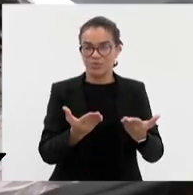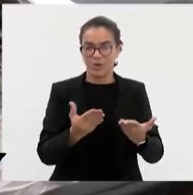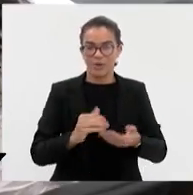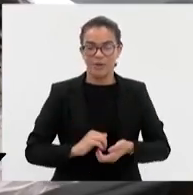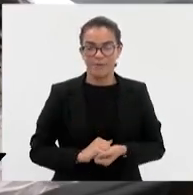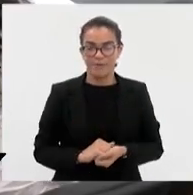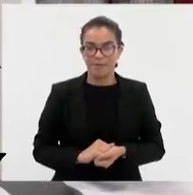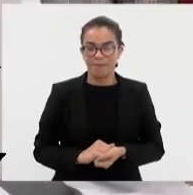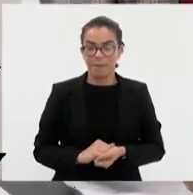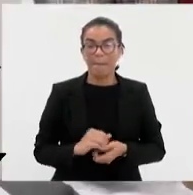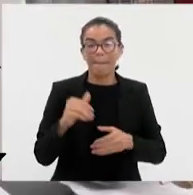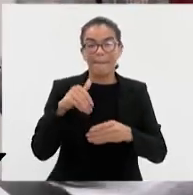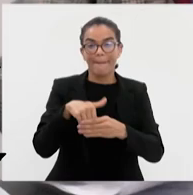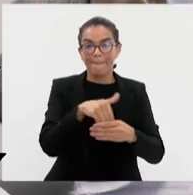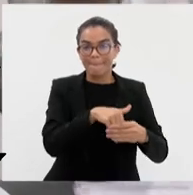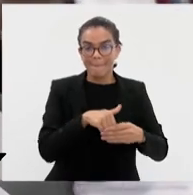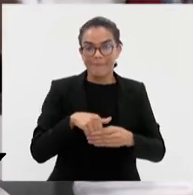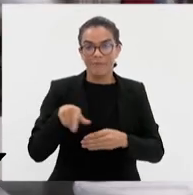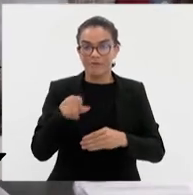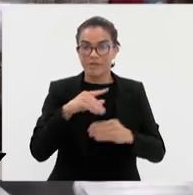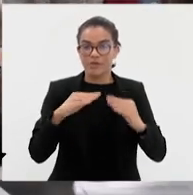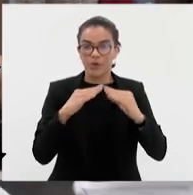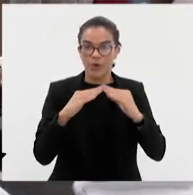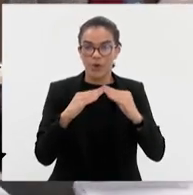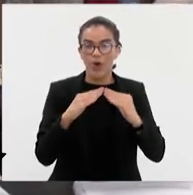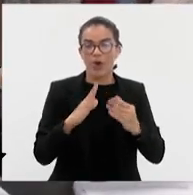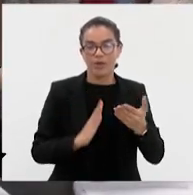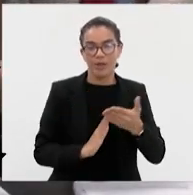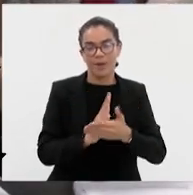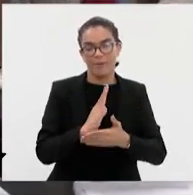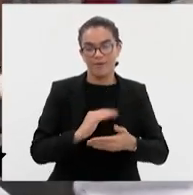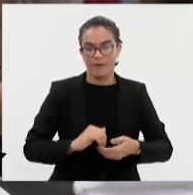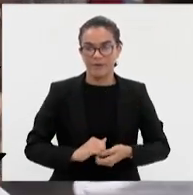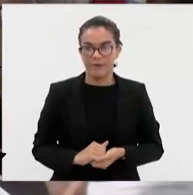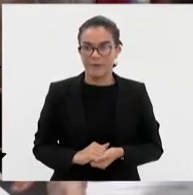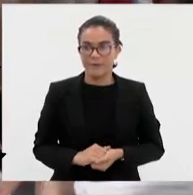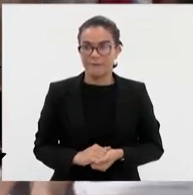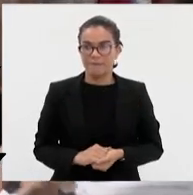Em votação? Os que aprovam permaneçam como estão. Aprovado.